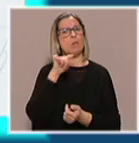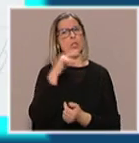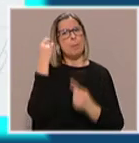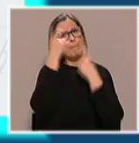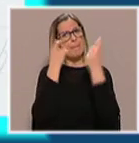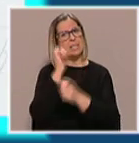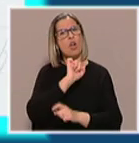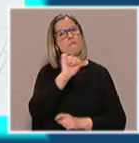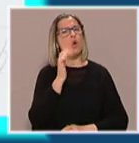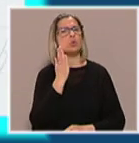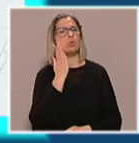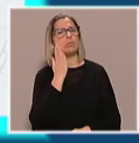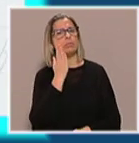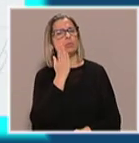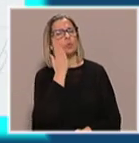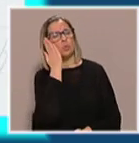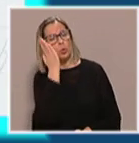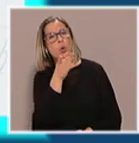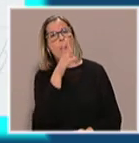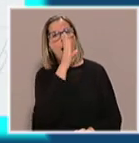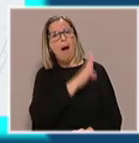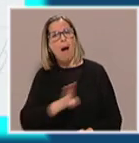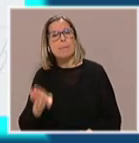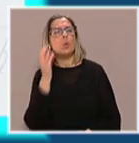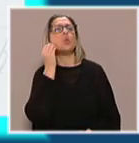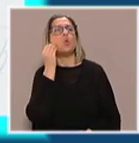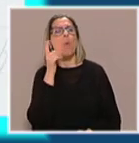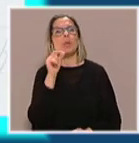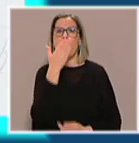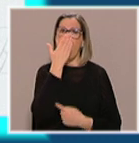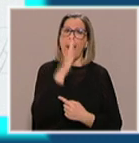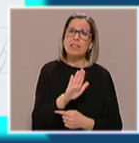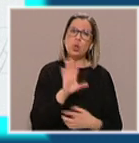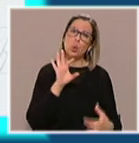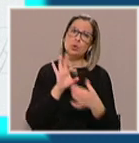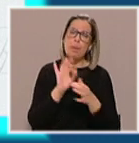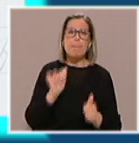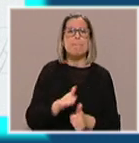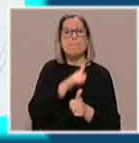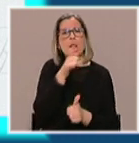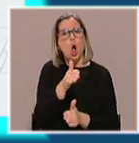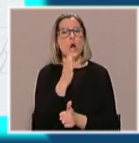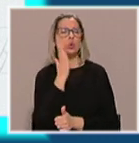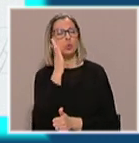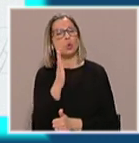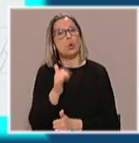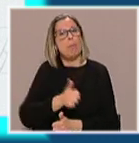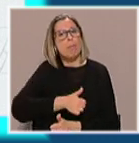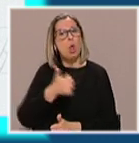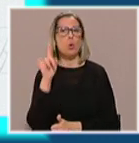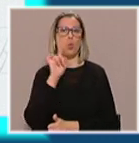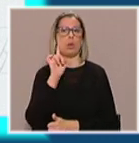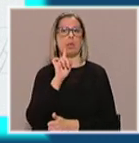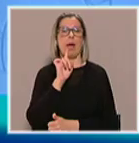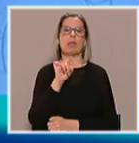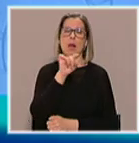e que proponham atitudes de modo a melhorar a sua qualidade. Reflitam se têm sempre a mesma postura e em